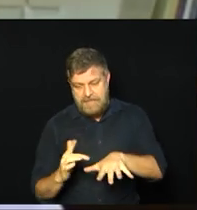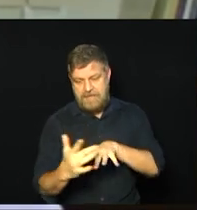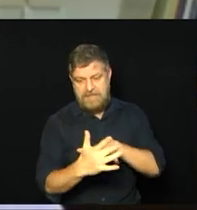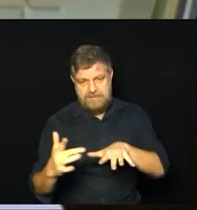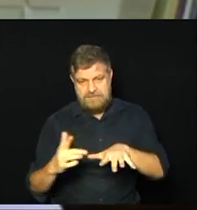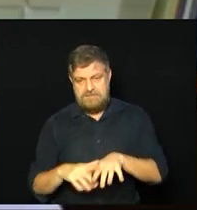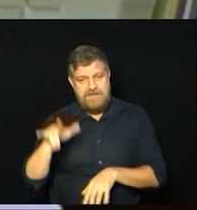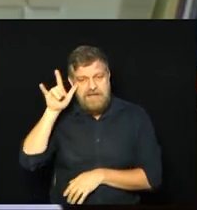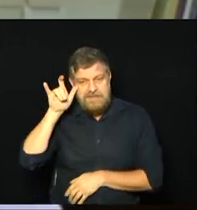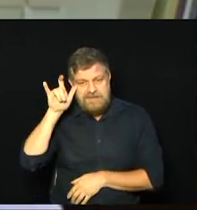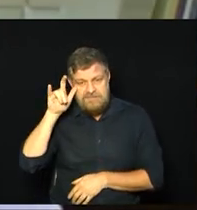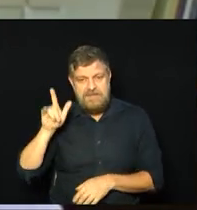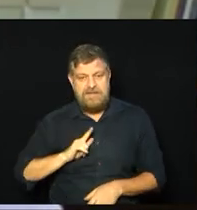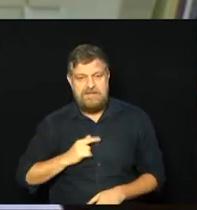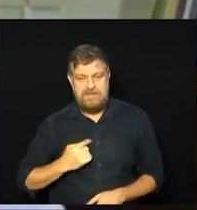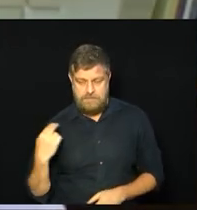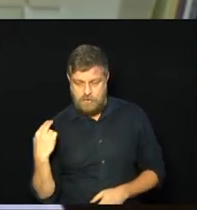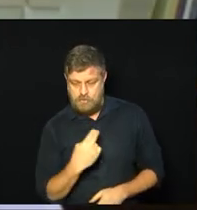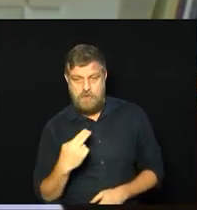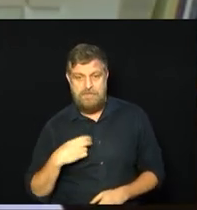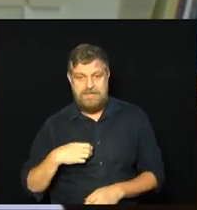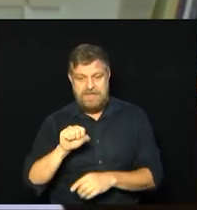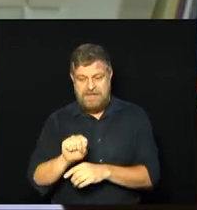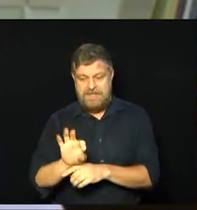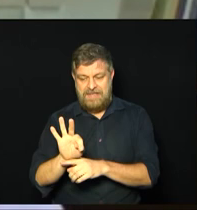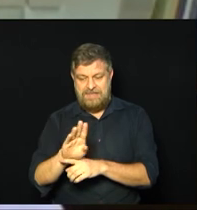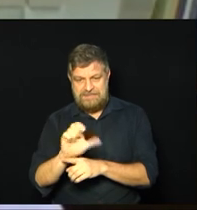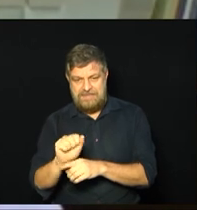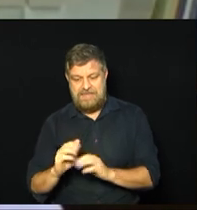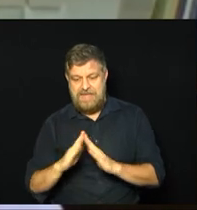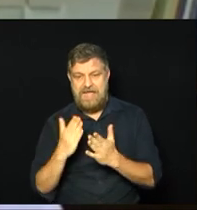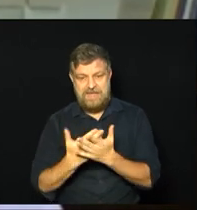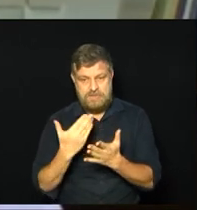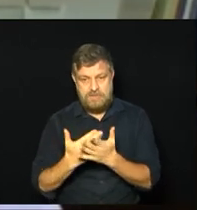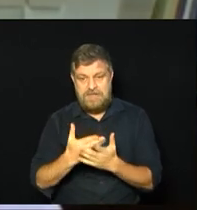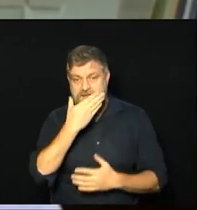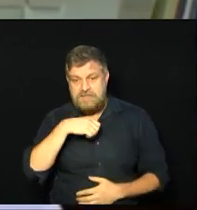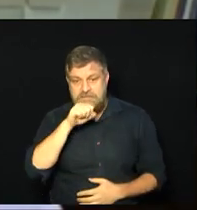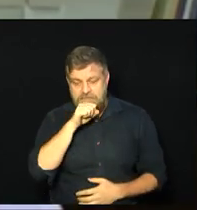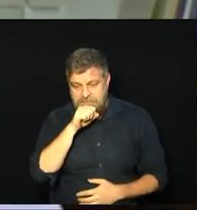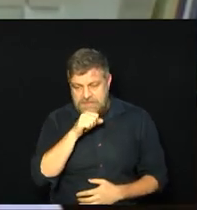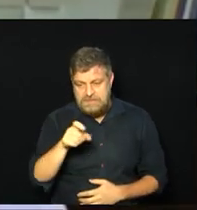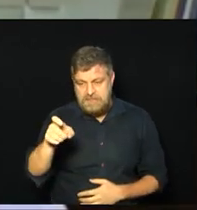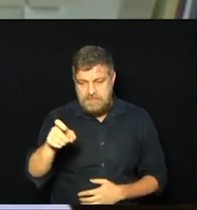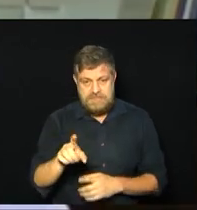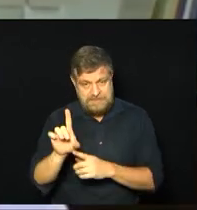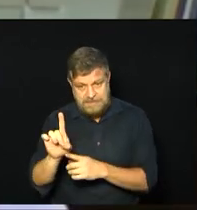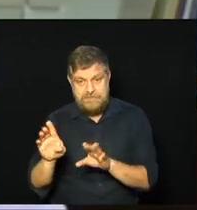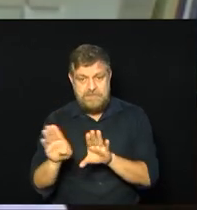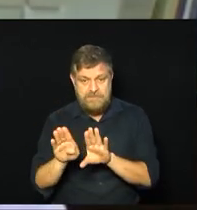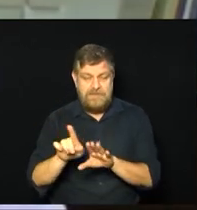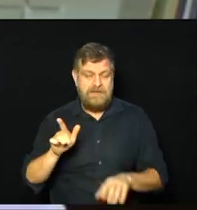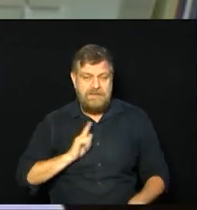sociais, no Instagram, @EstelaAzulay, no Instagram da Escola de Paz XD, também @Escola de Paz XD, para ter